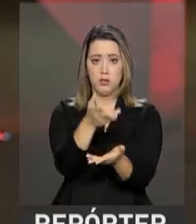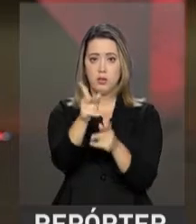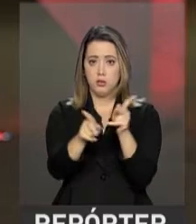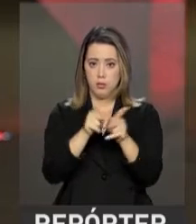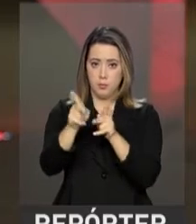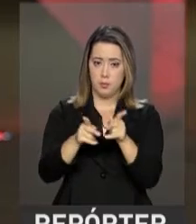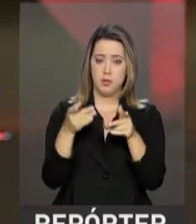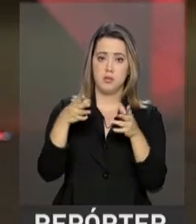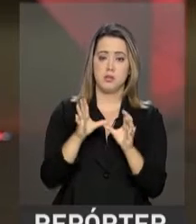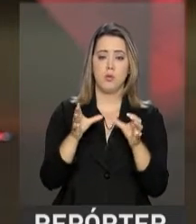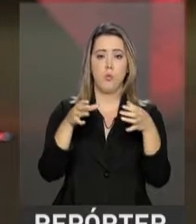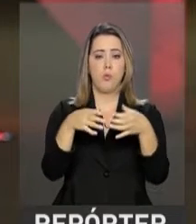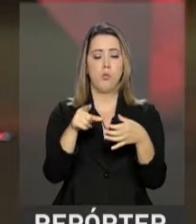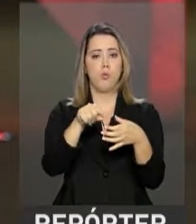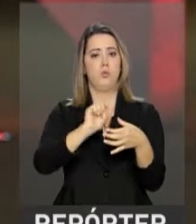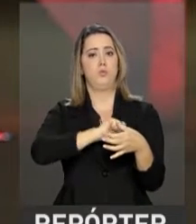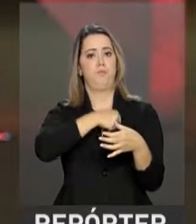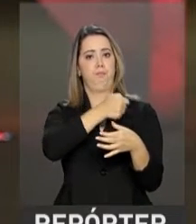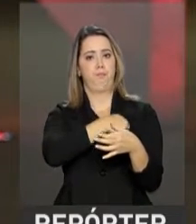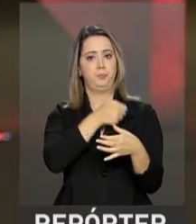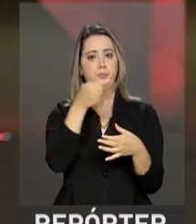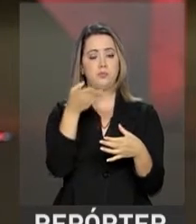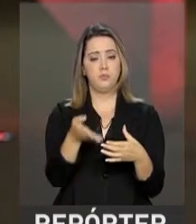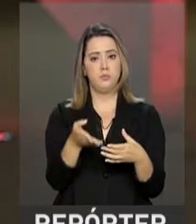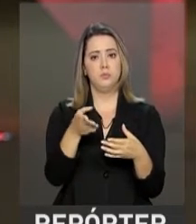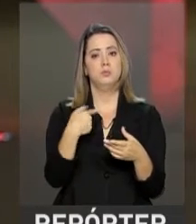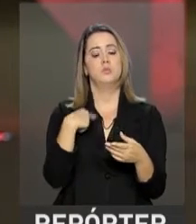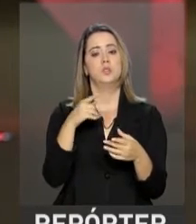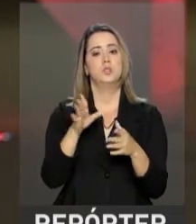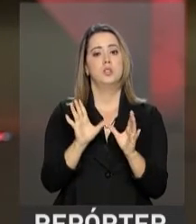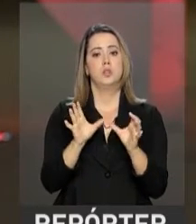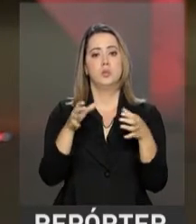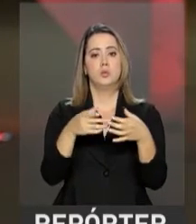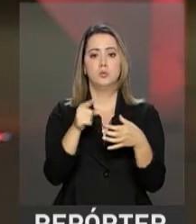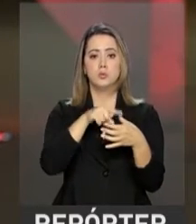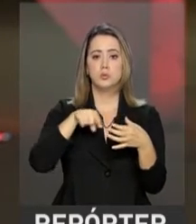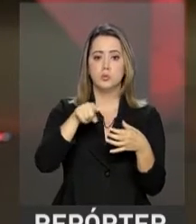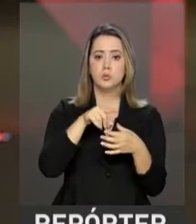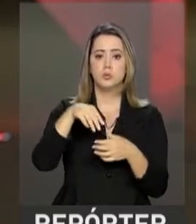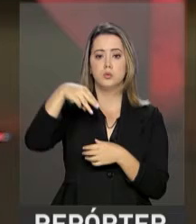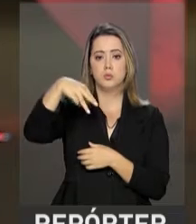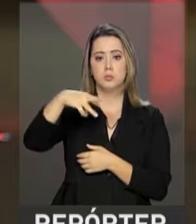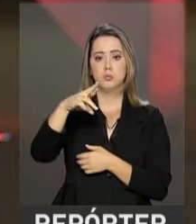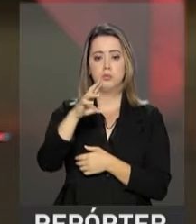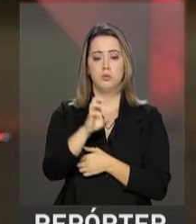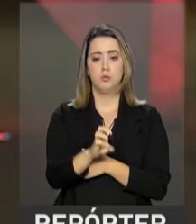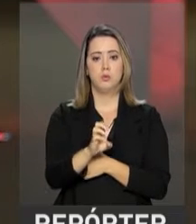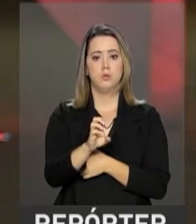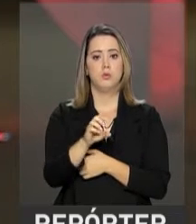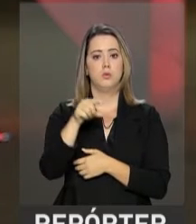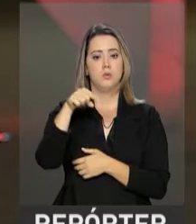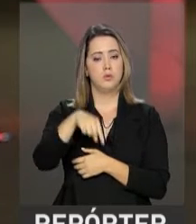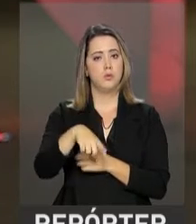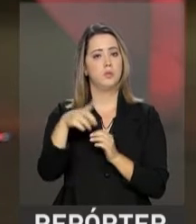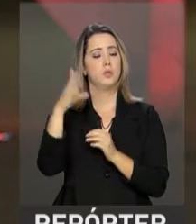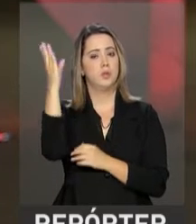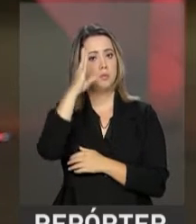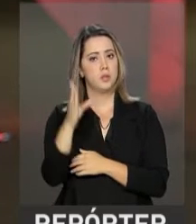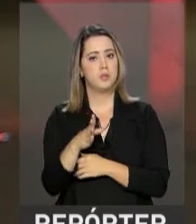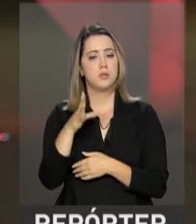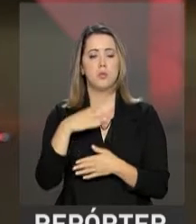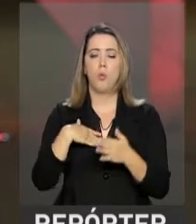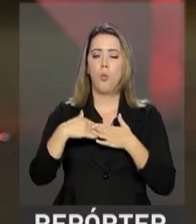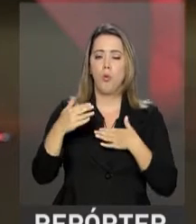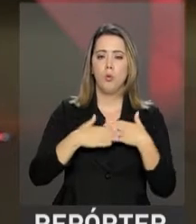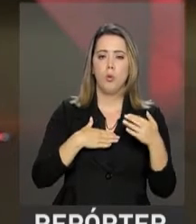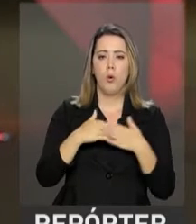o consulado geral do brasil em barcelona ea estrutura do ministério das relações exterior aqui no brasil para qualquer